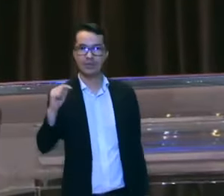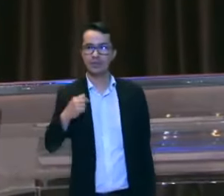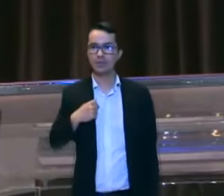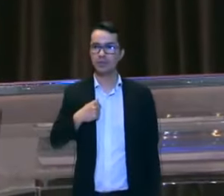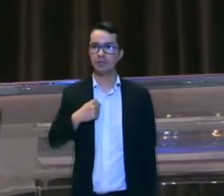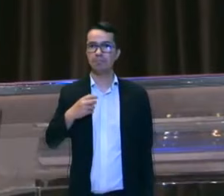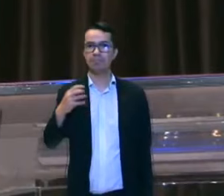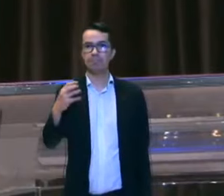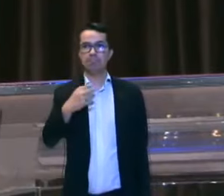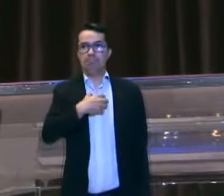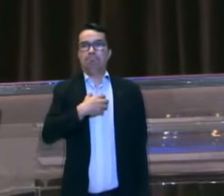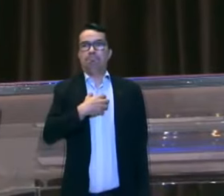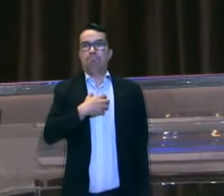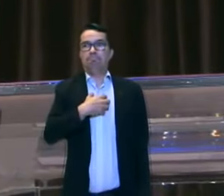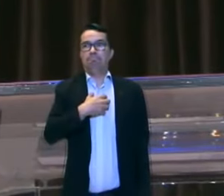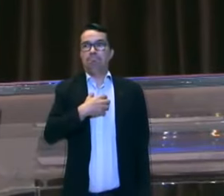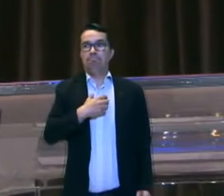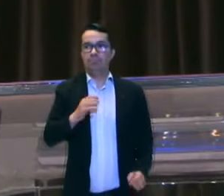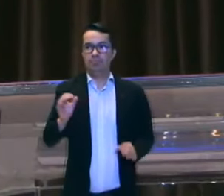Eu tenho um projeto para a tua vida.